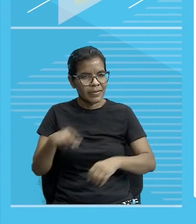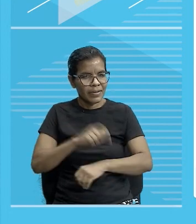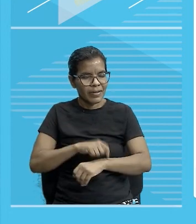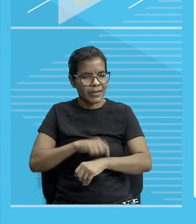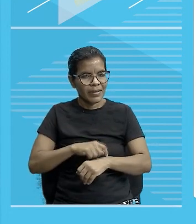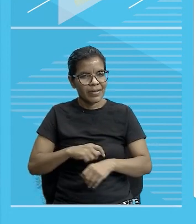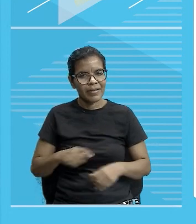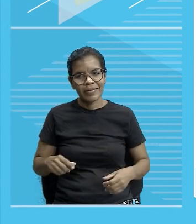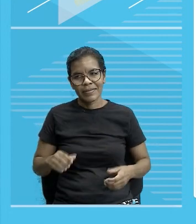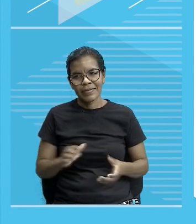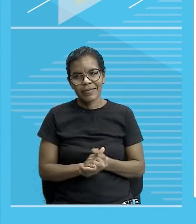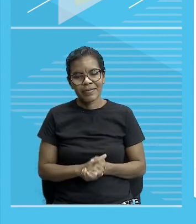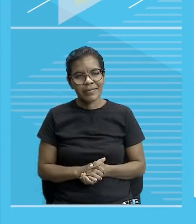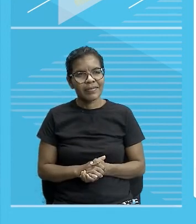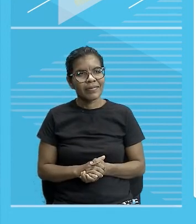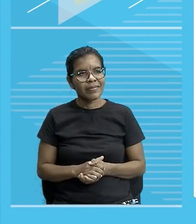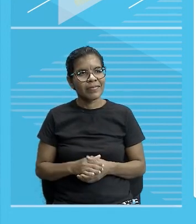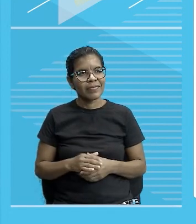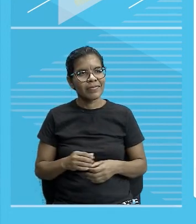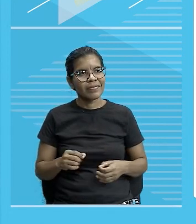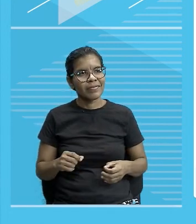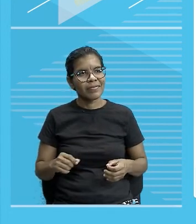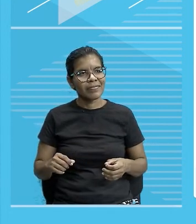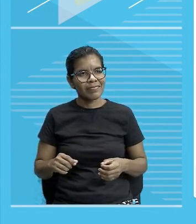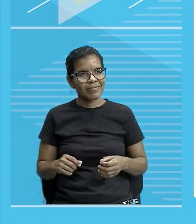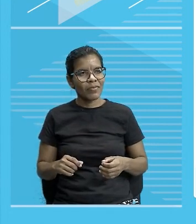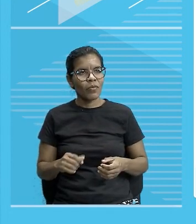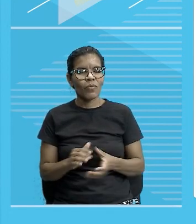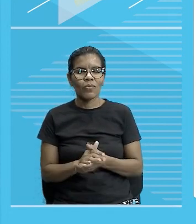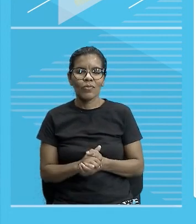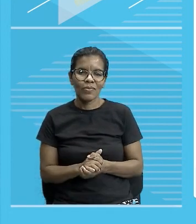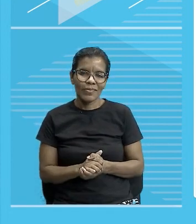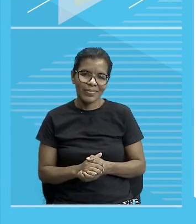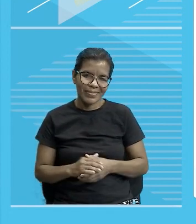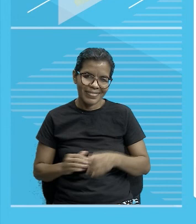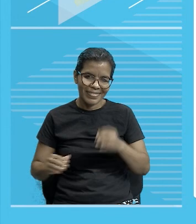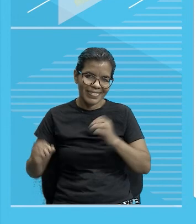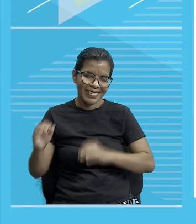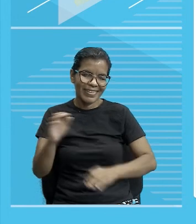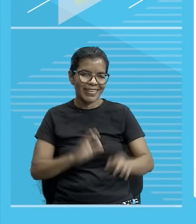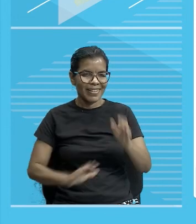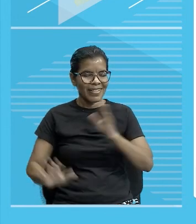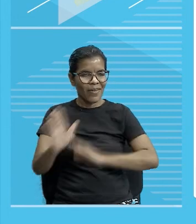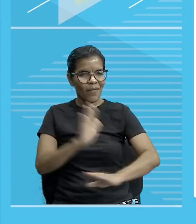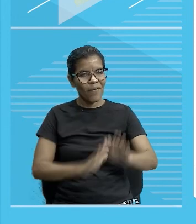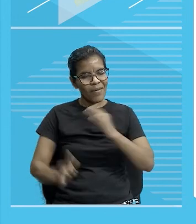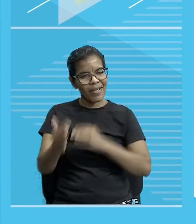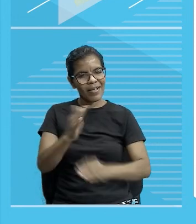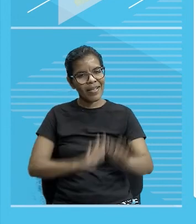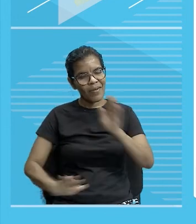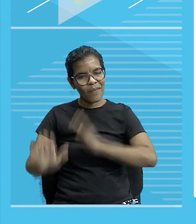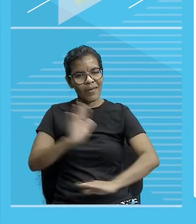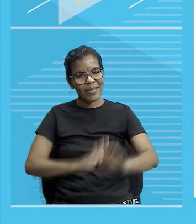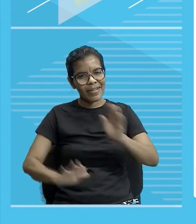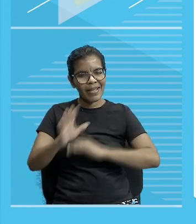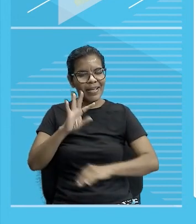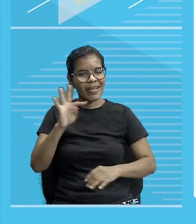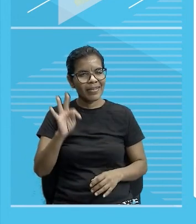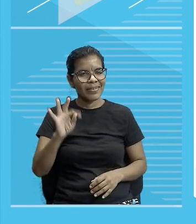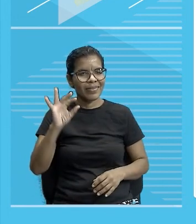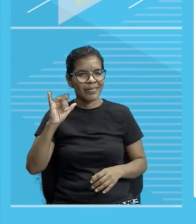horária e ainda tem um tratamento com fisioterapeuta no ambiente trabalho era Obrigado